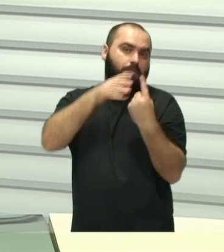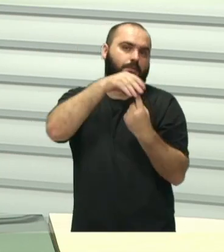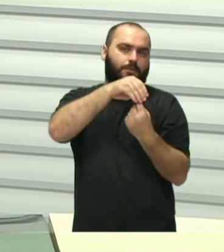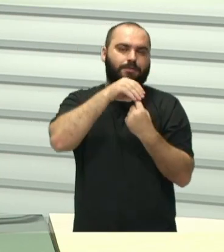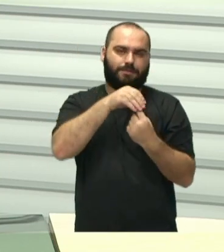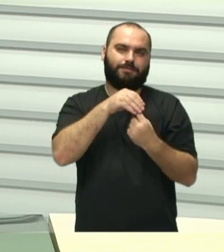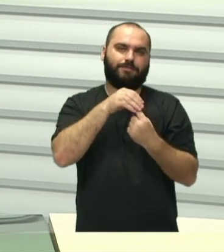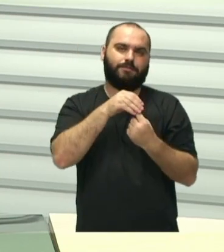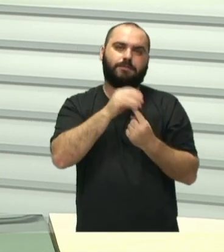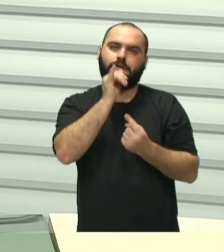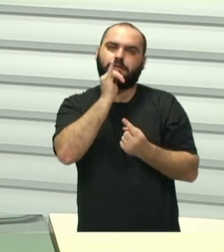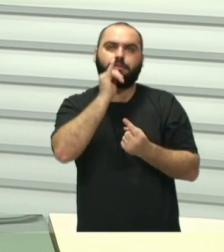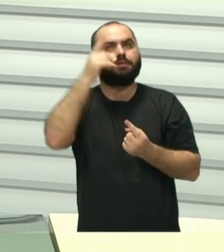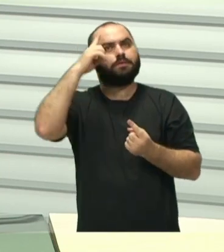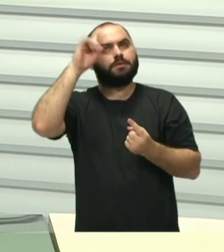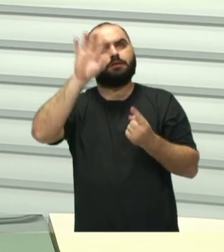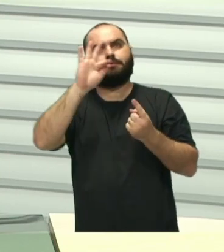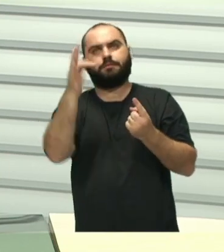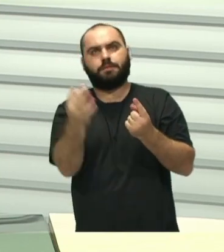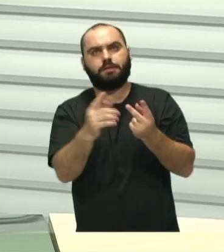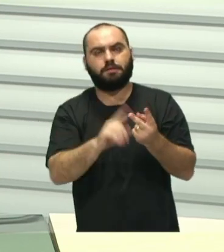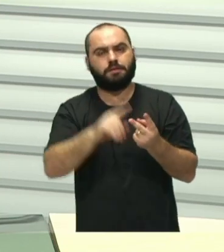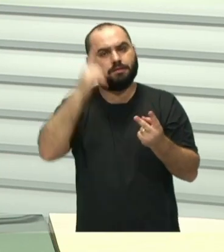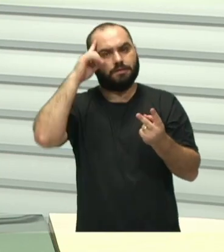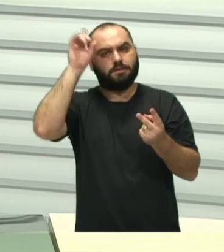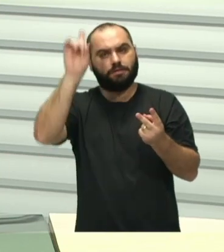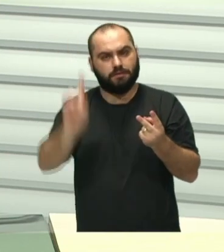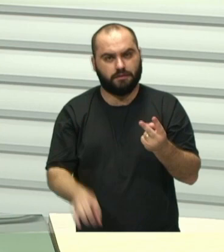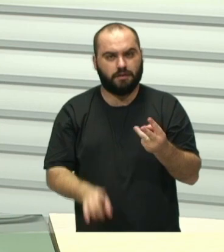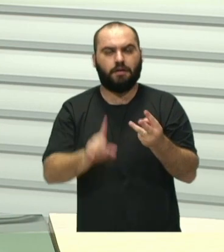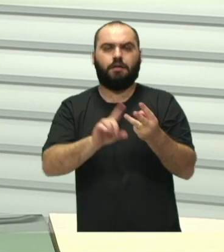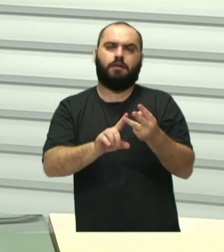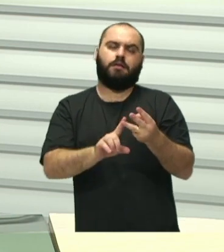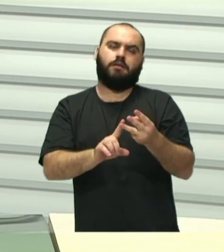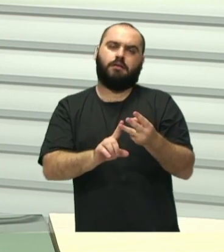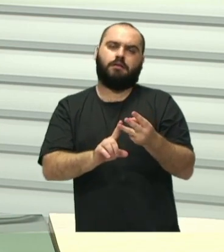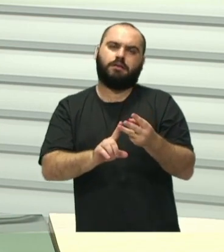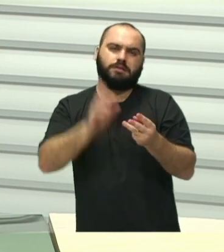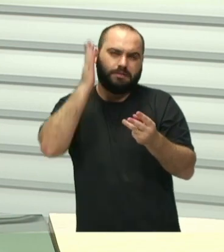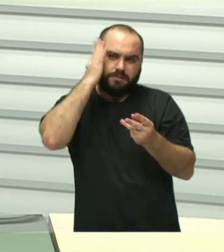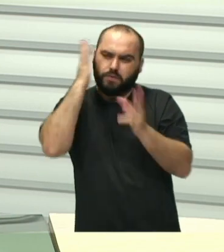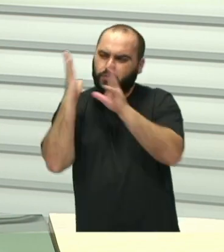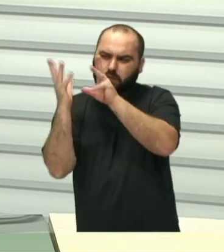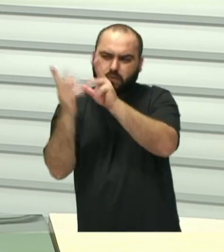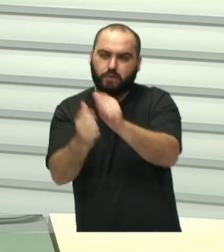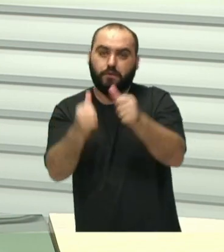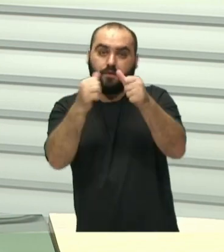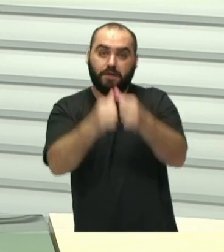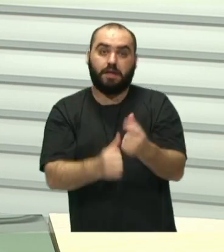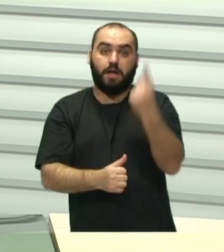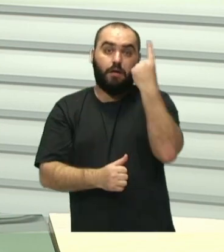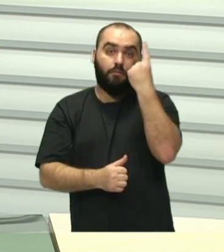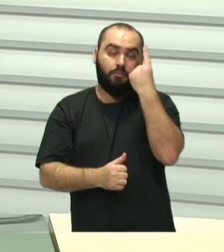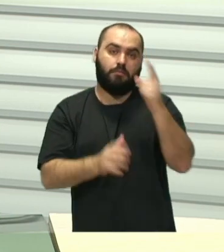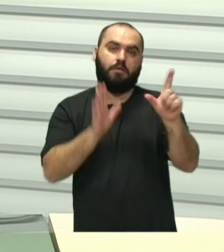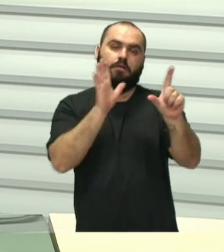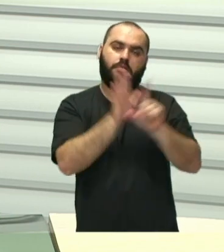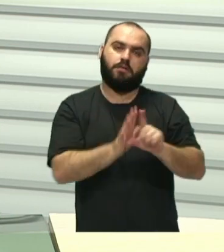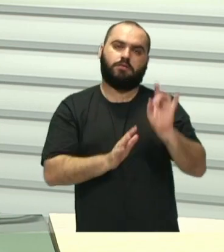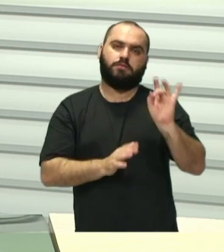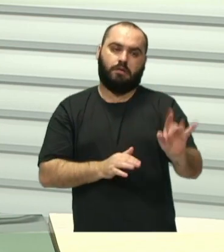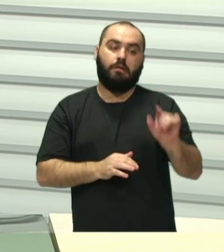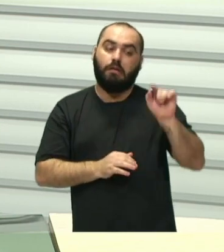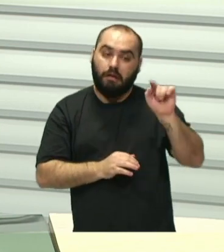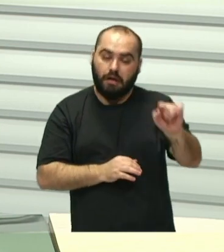Dia Dia Dia da Família dia da pessoa com deficiência todos os dias fica consolidado numa única lei e Isso